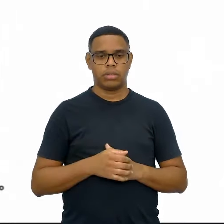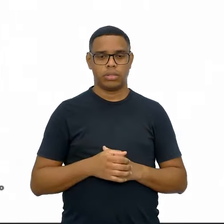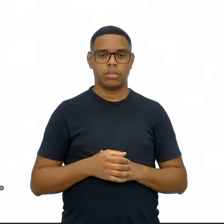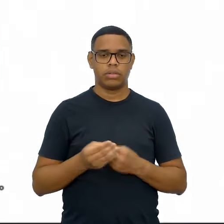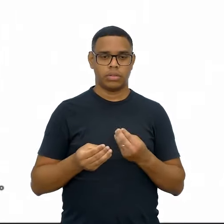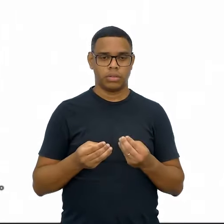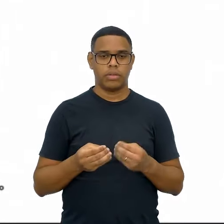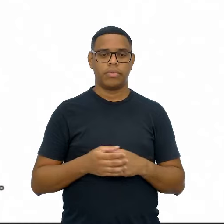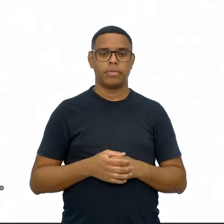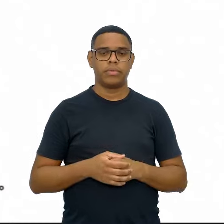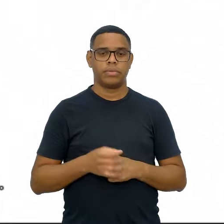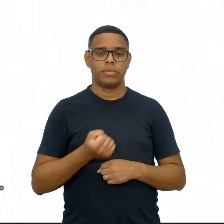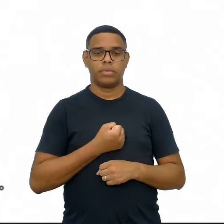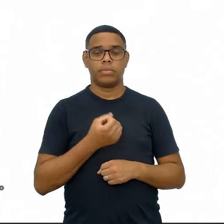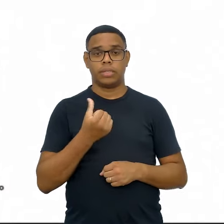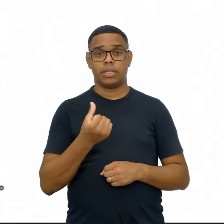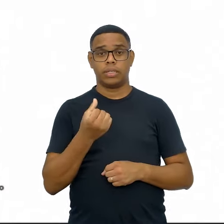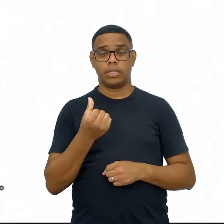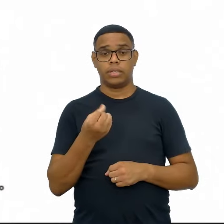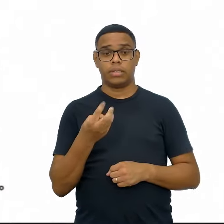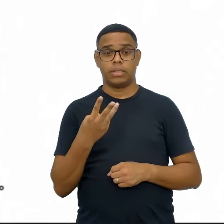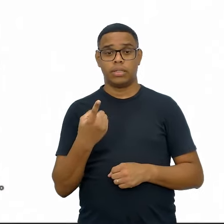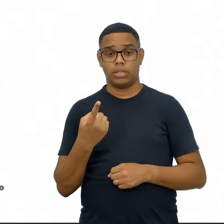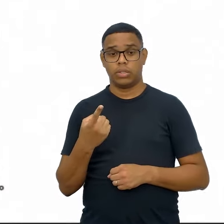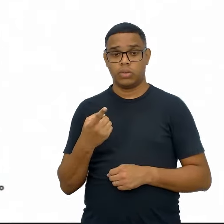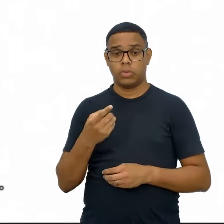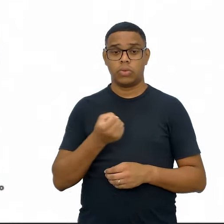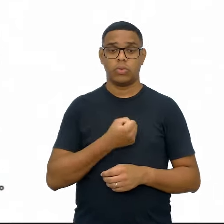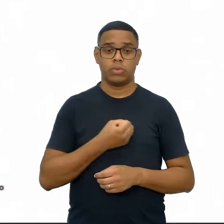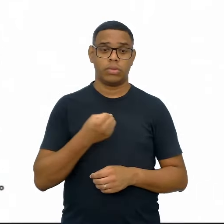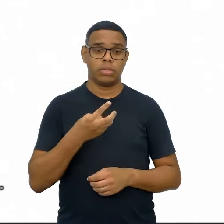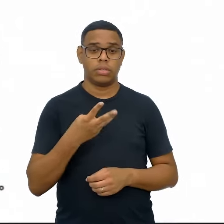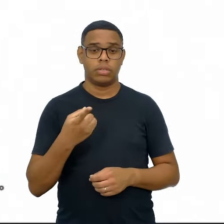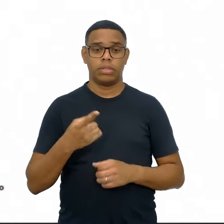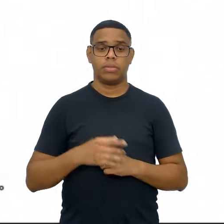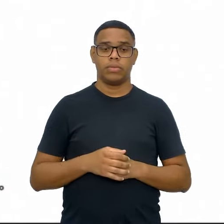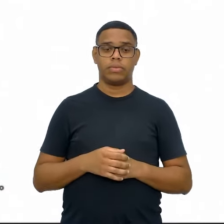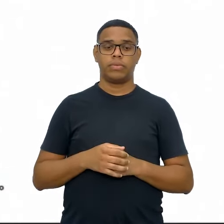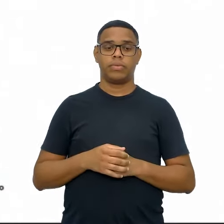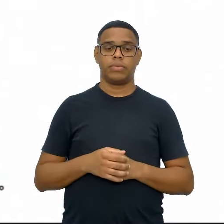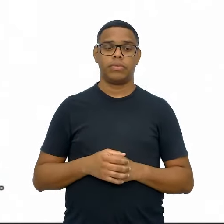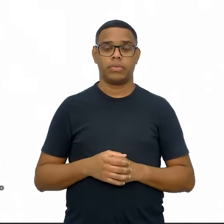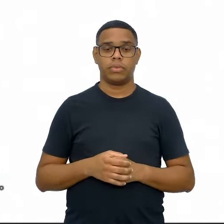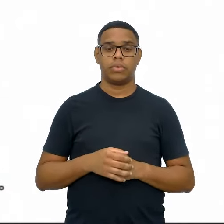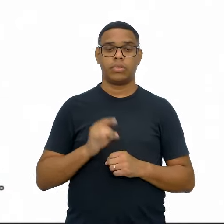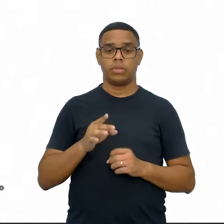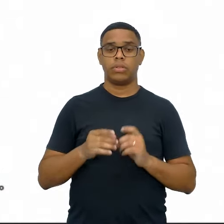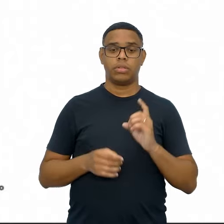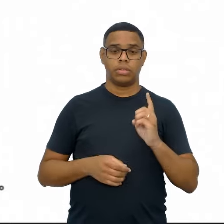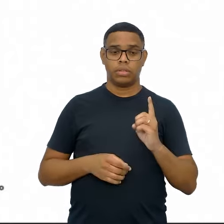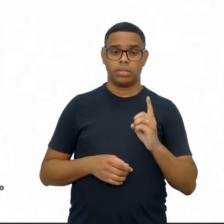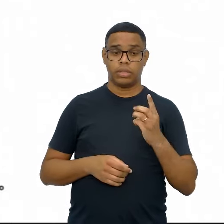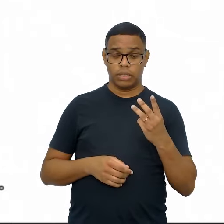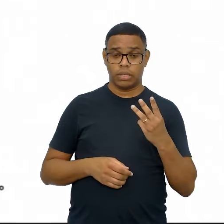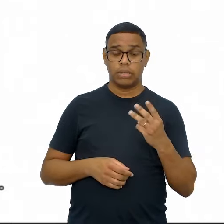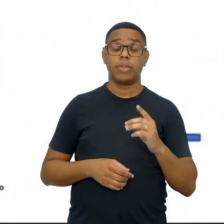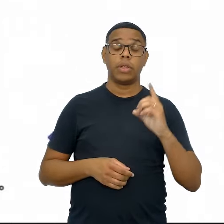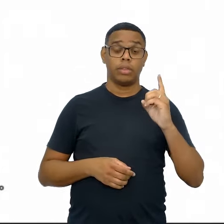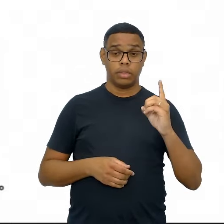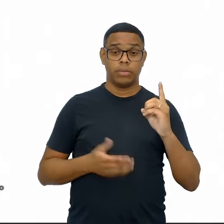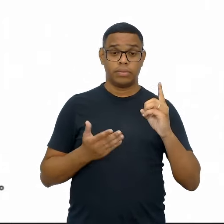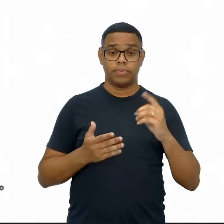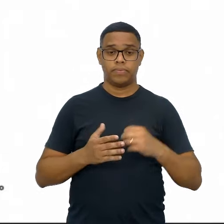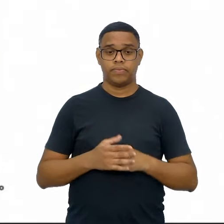ali, que o número é 631, então ele olhou para o 31 e não somente para o 3. No item